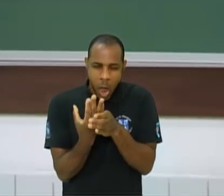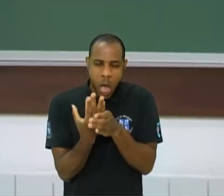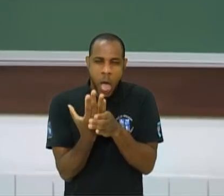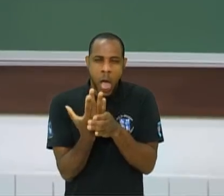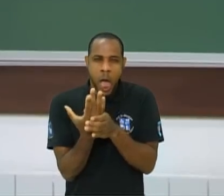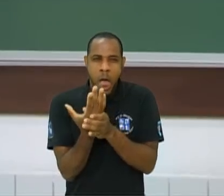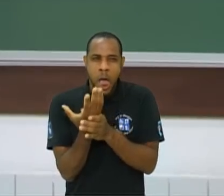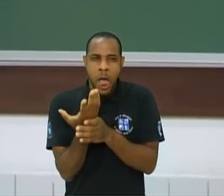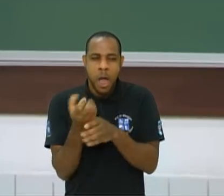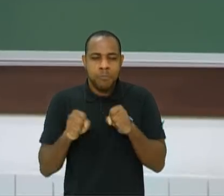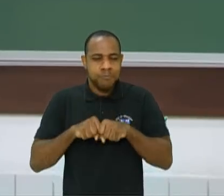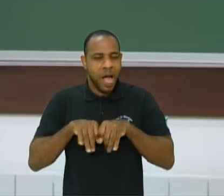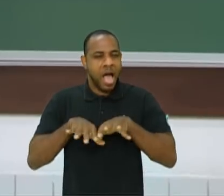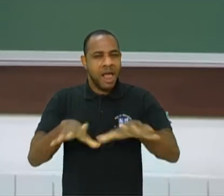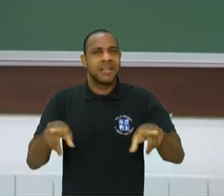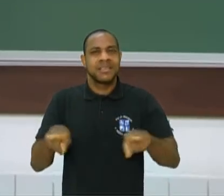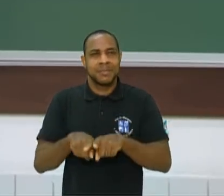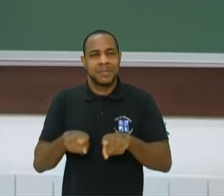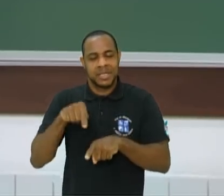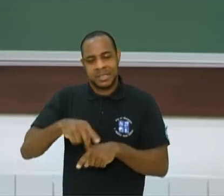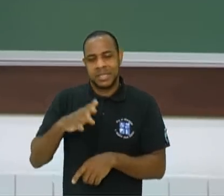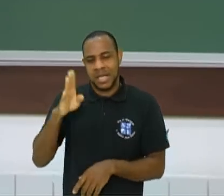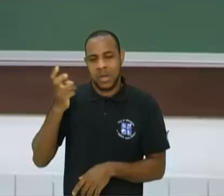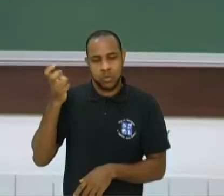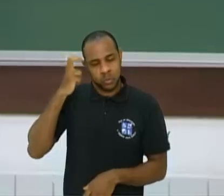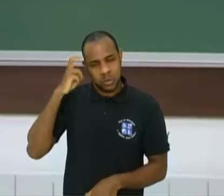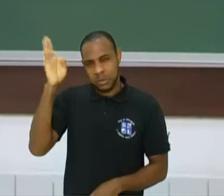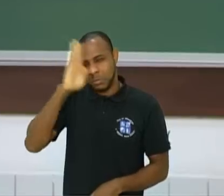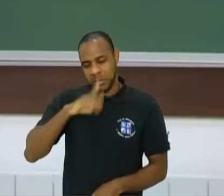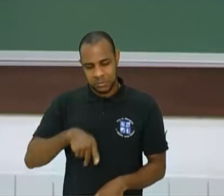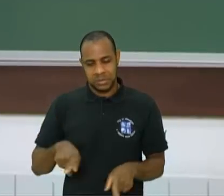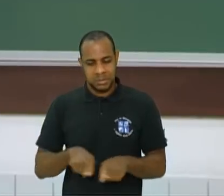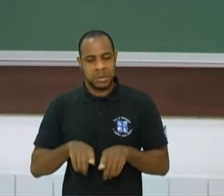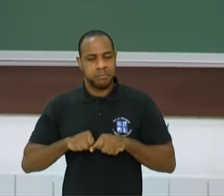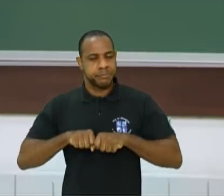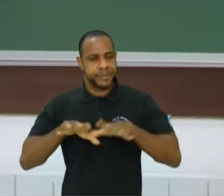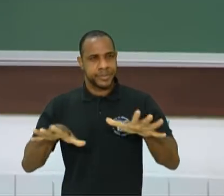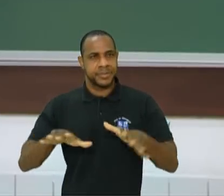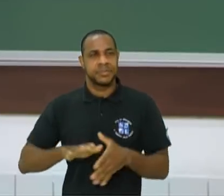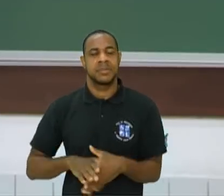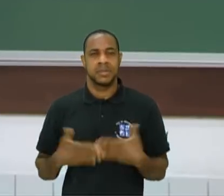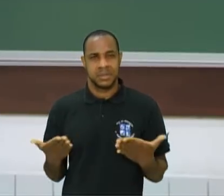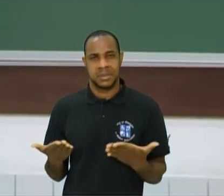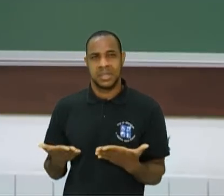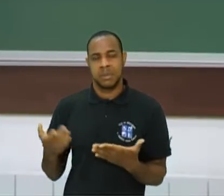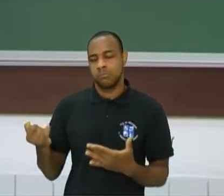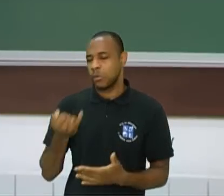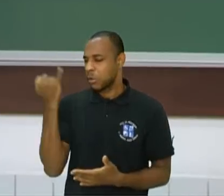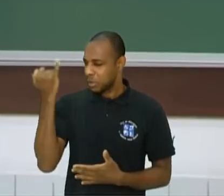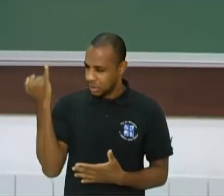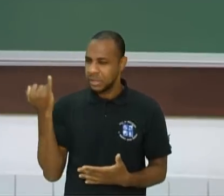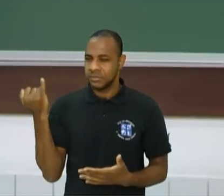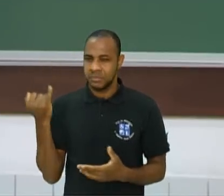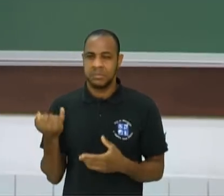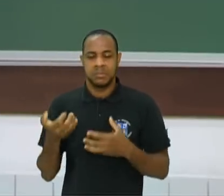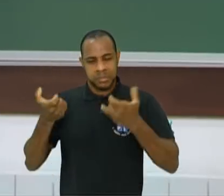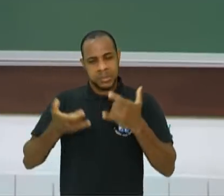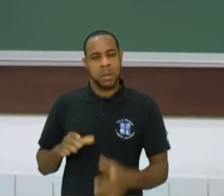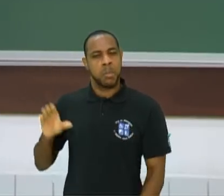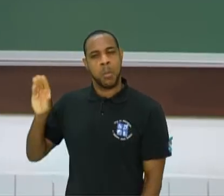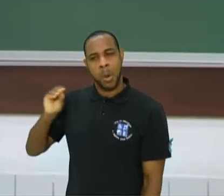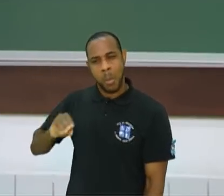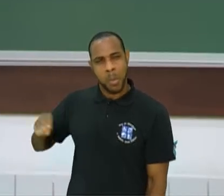brotar vários frutos na nossa cultura também. É muito importante, né, vai falar sobre a questão da oralidade, né,